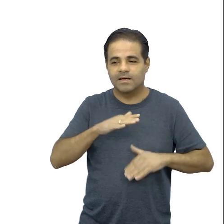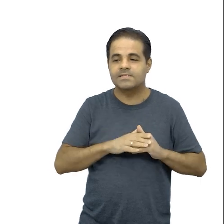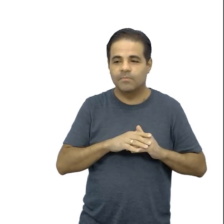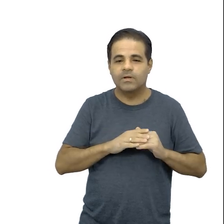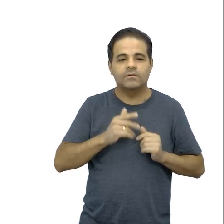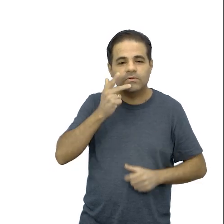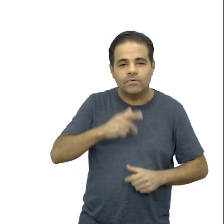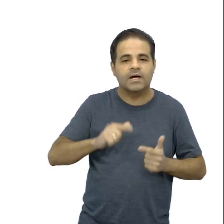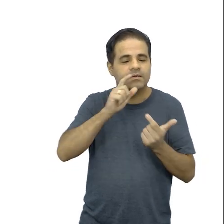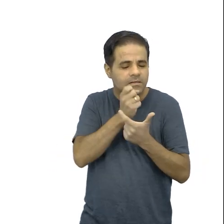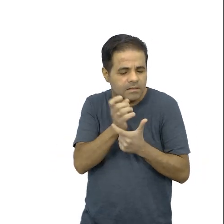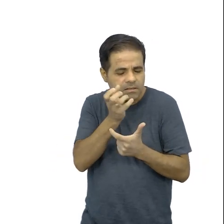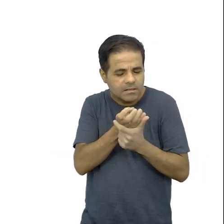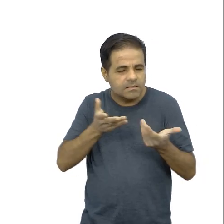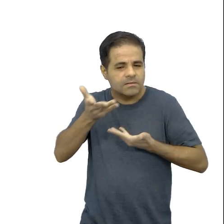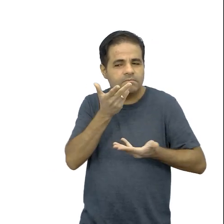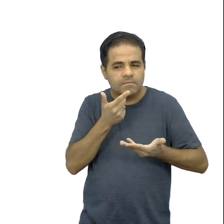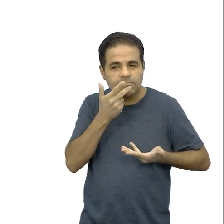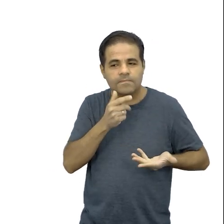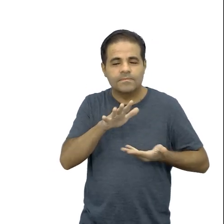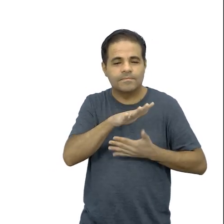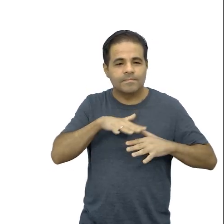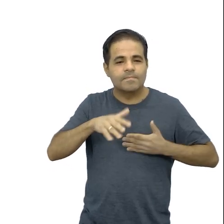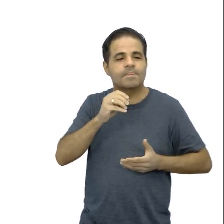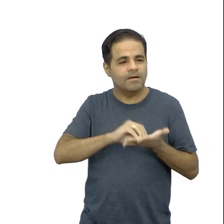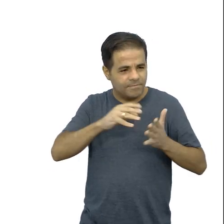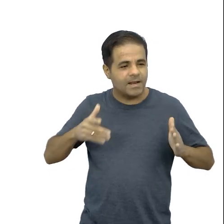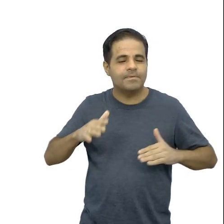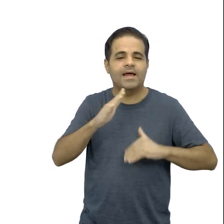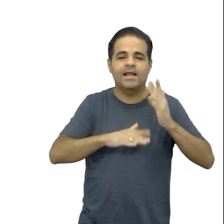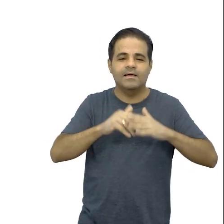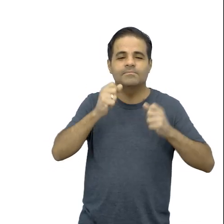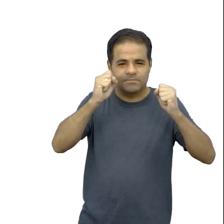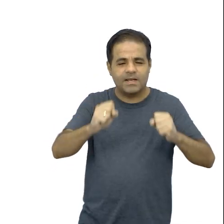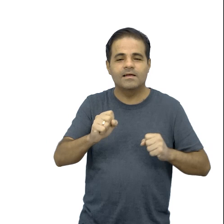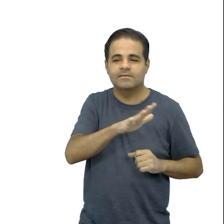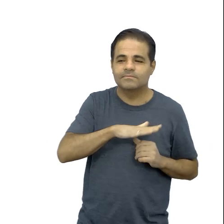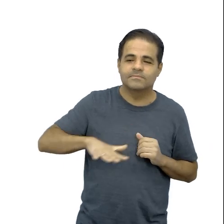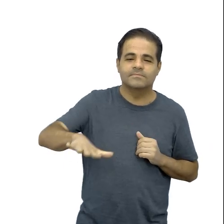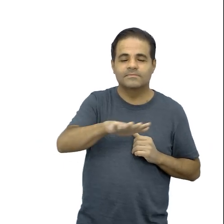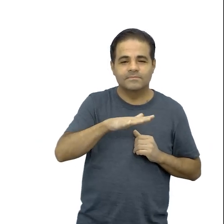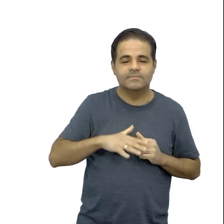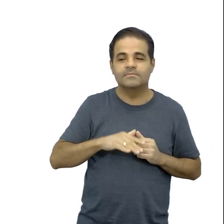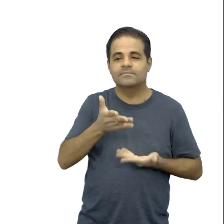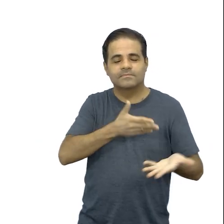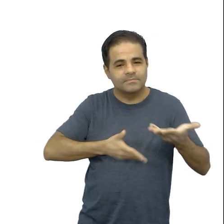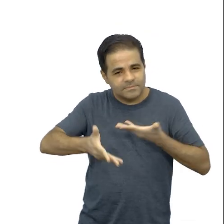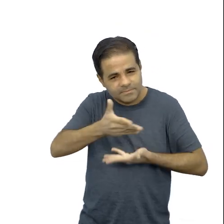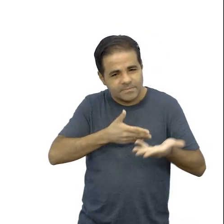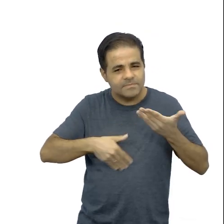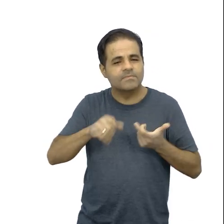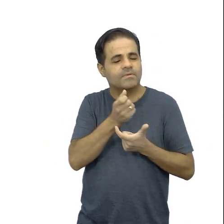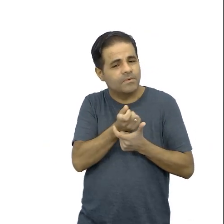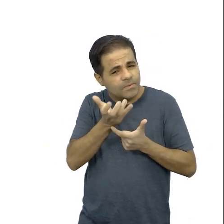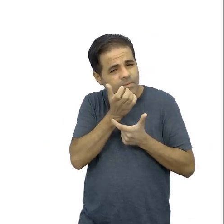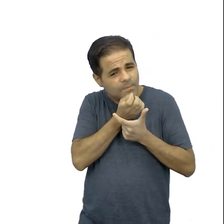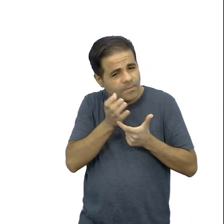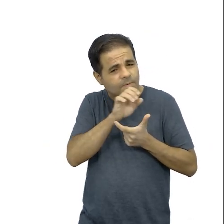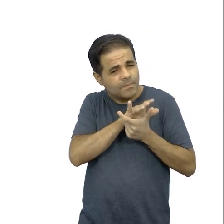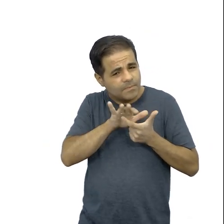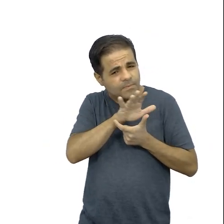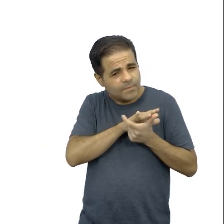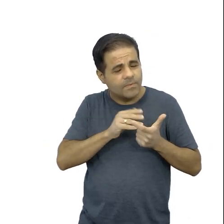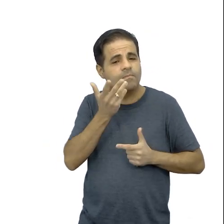né, entre o letramento matemático e o currículo paulista, tá bem, pessoal? Então, é a relação do letramento